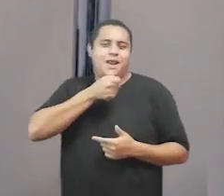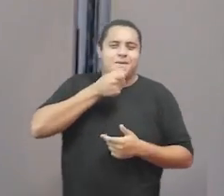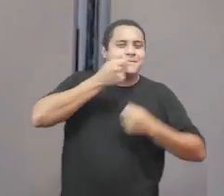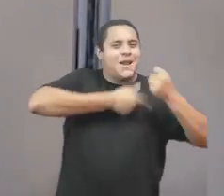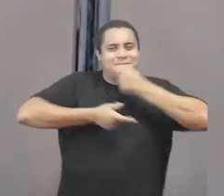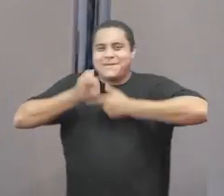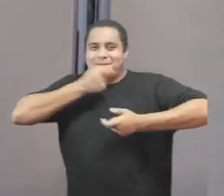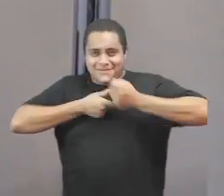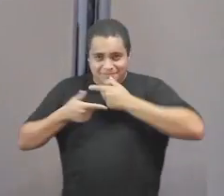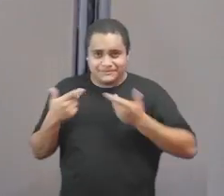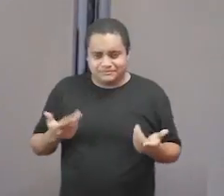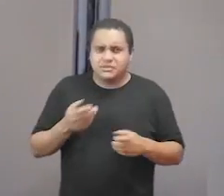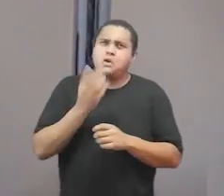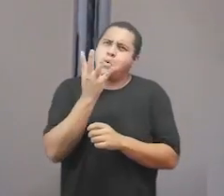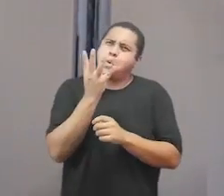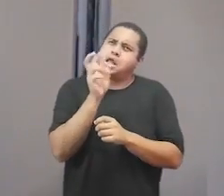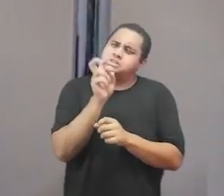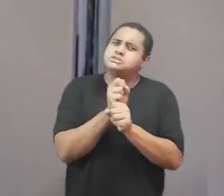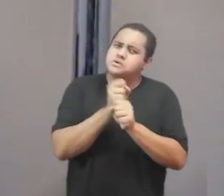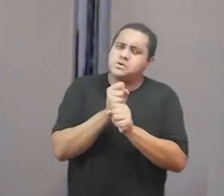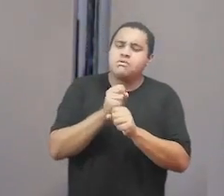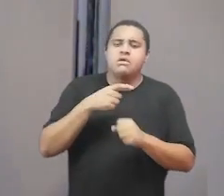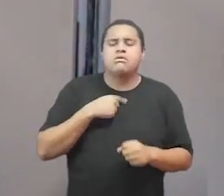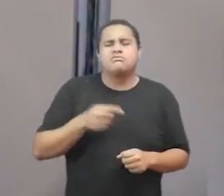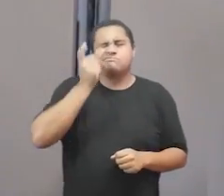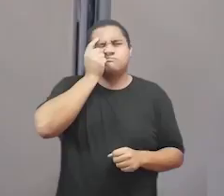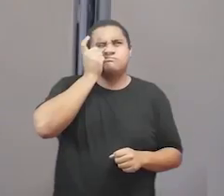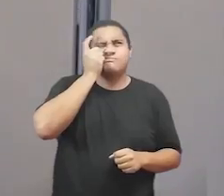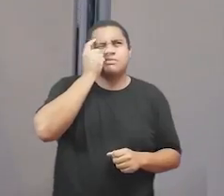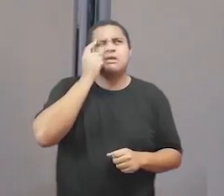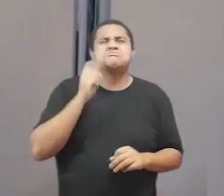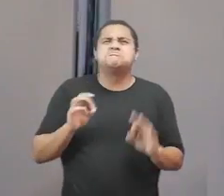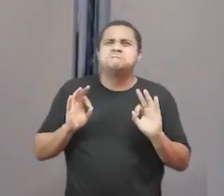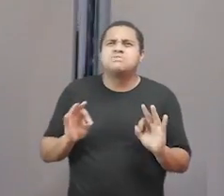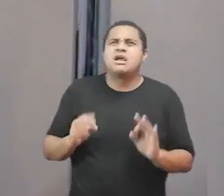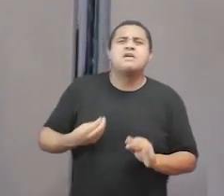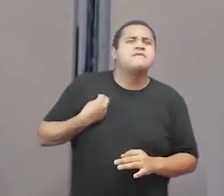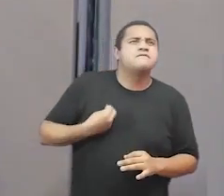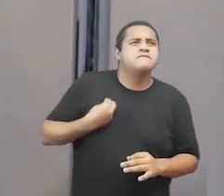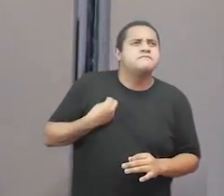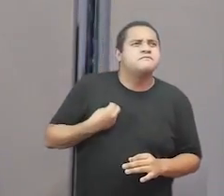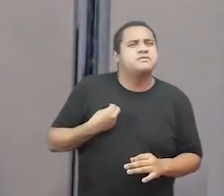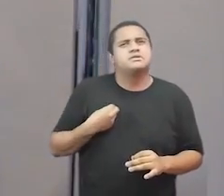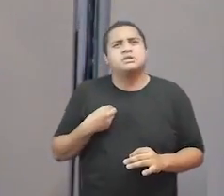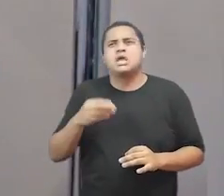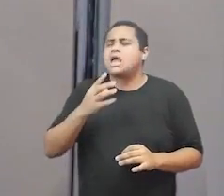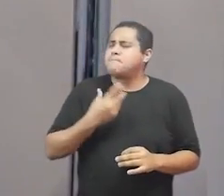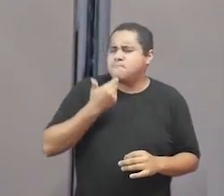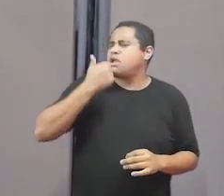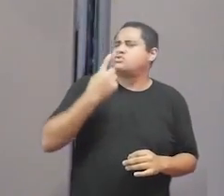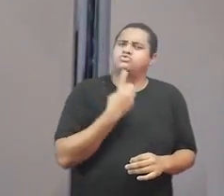uns 4, 5 anos. E eu, há 4, 5 anos que eu tinha me convencido que a vida, a carreira, era melhor